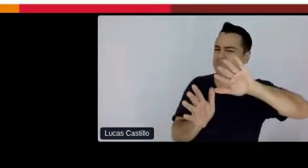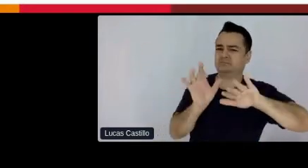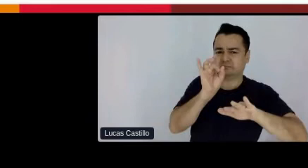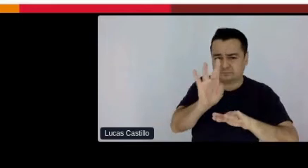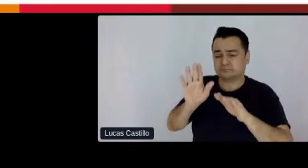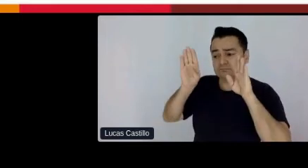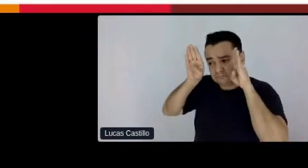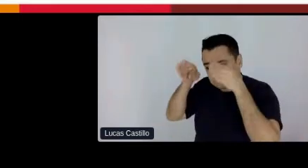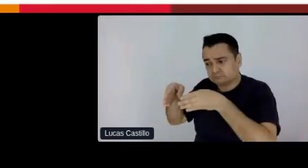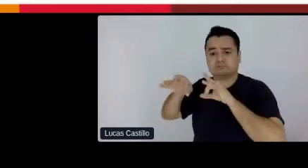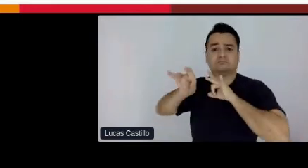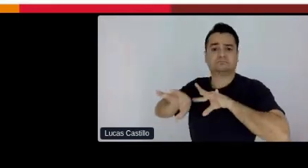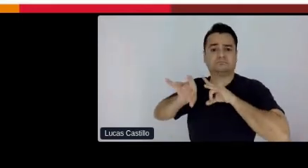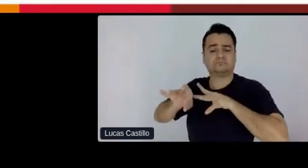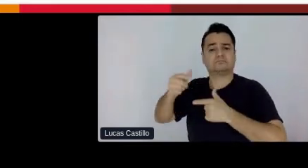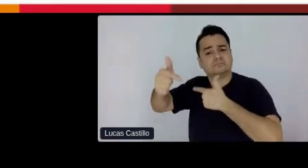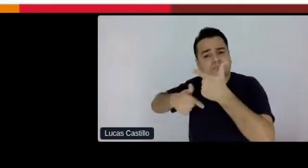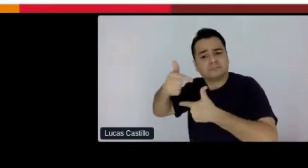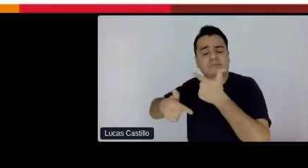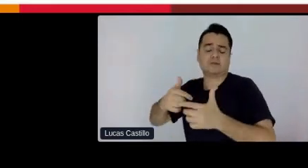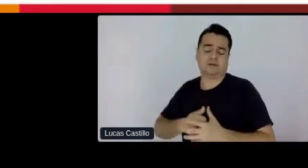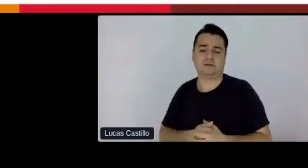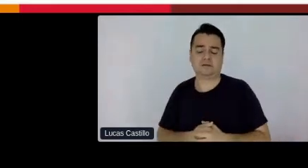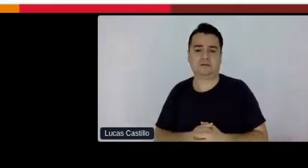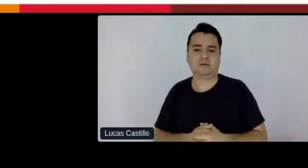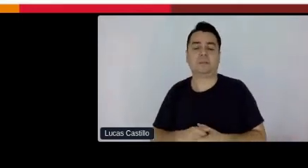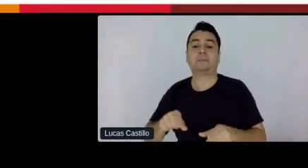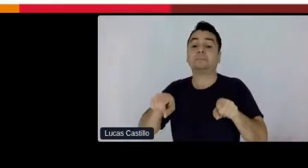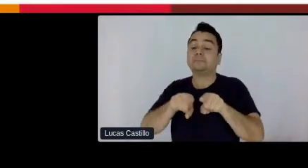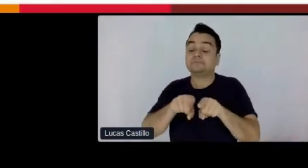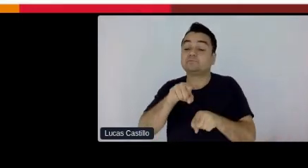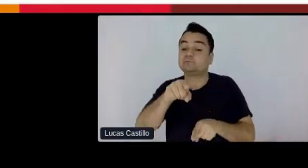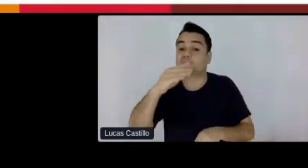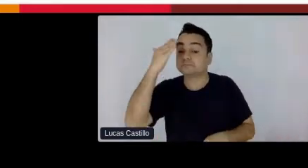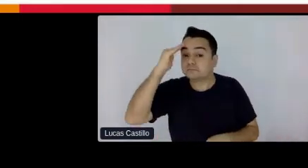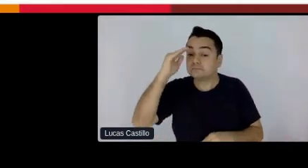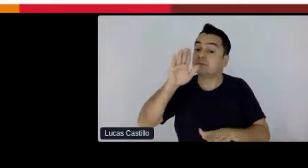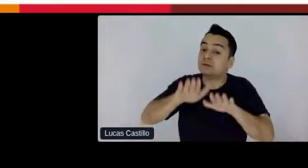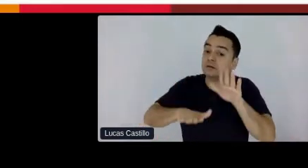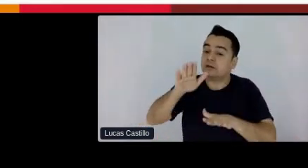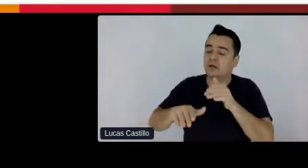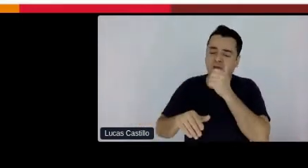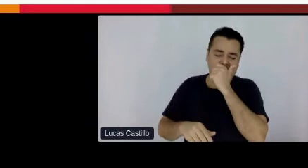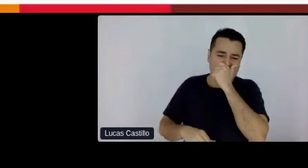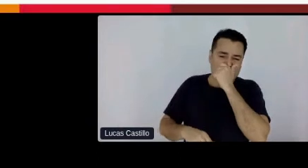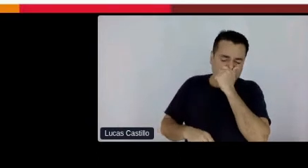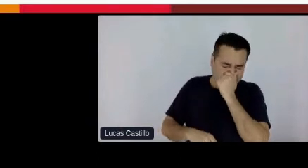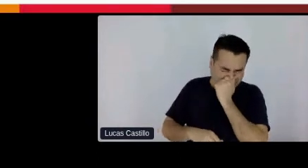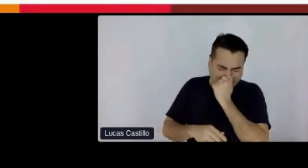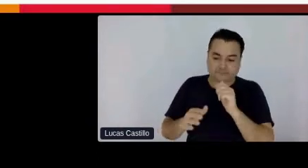do momento, né? Entenda também se existe alguma necessidade de adaptação nas atividades do